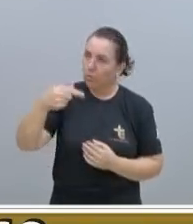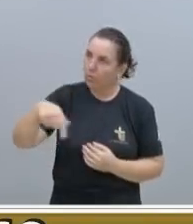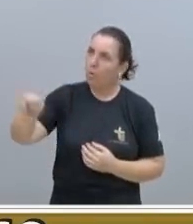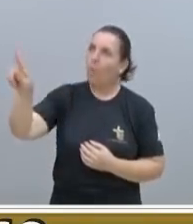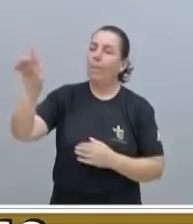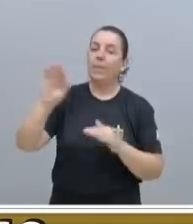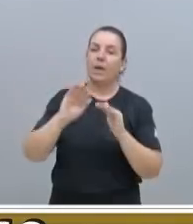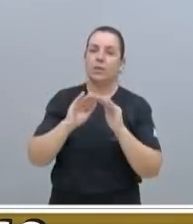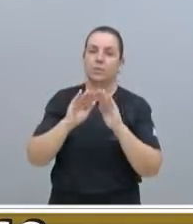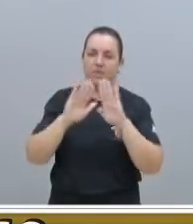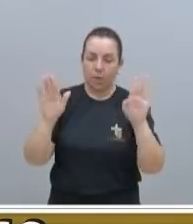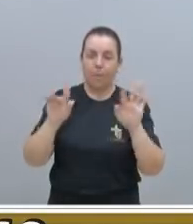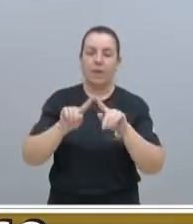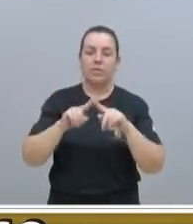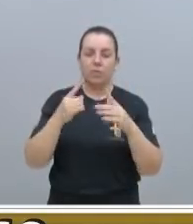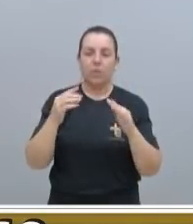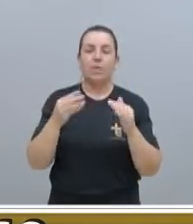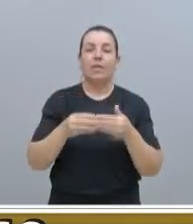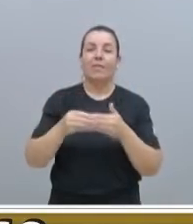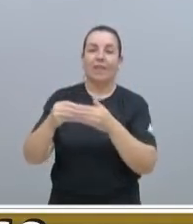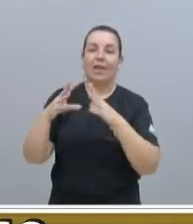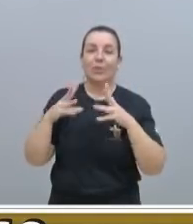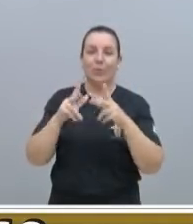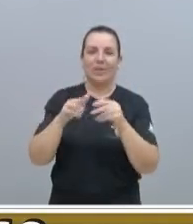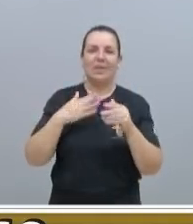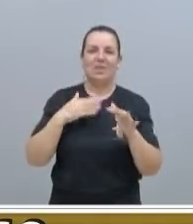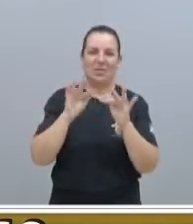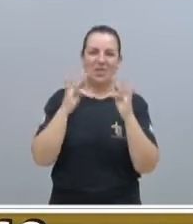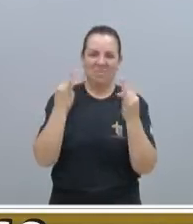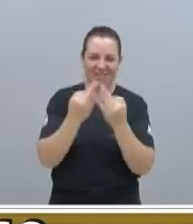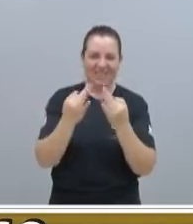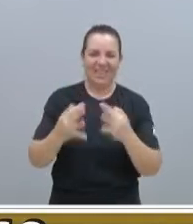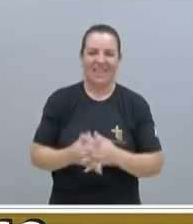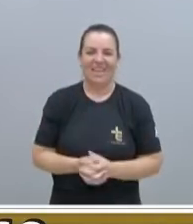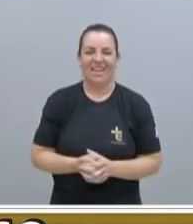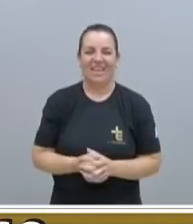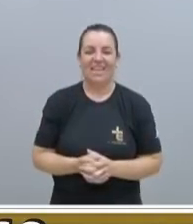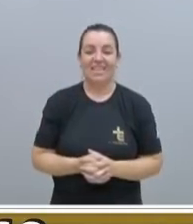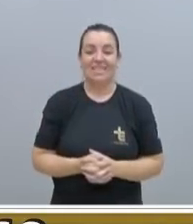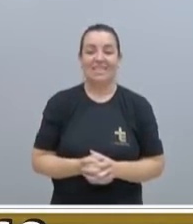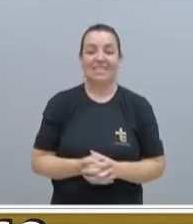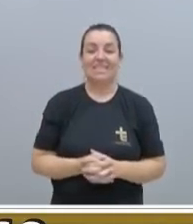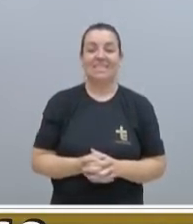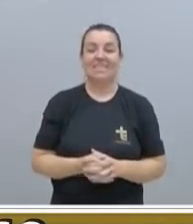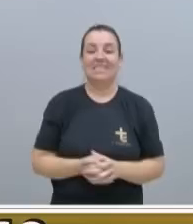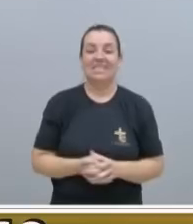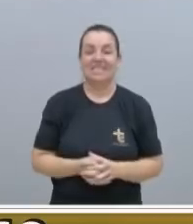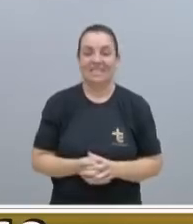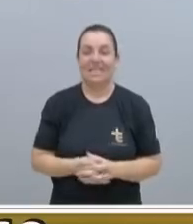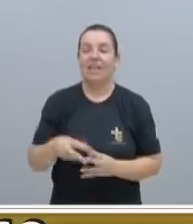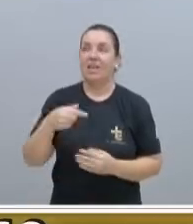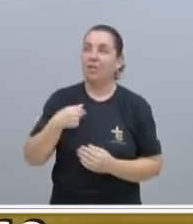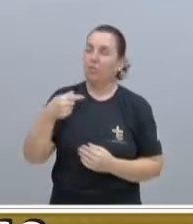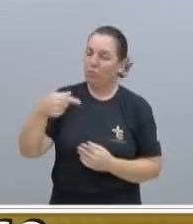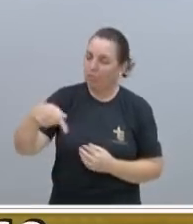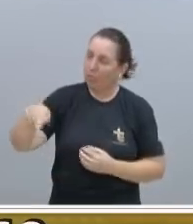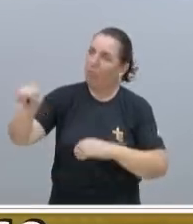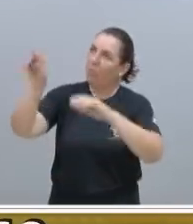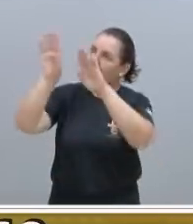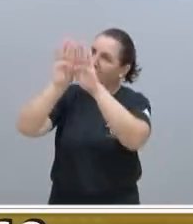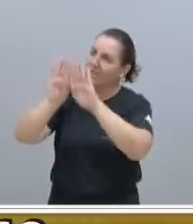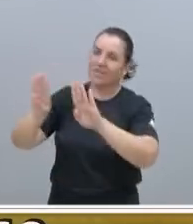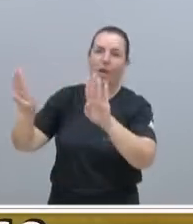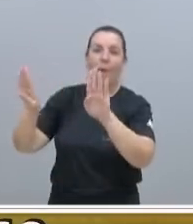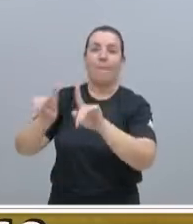o céu mas vou levar toda minha família não estou convencido diga mais forte eu vou